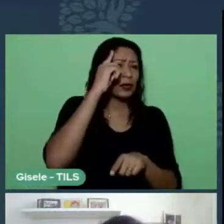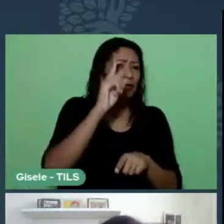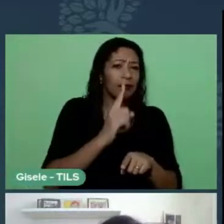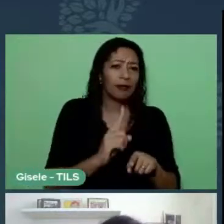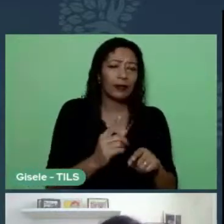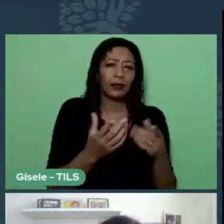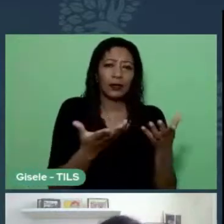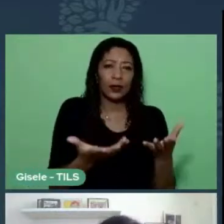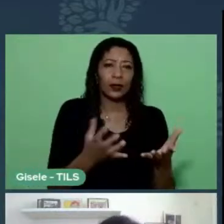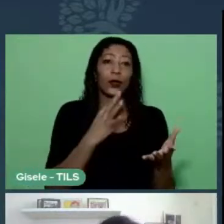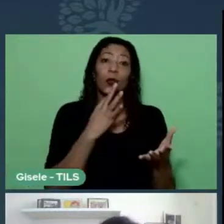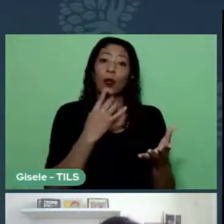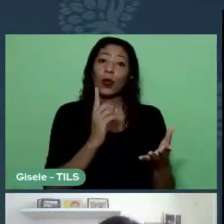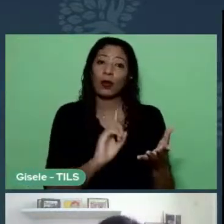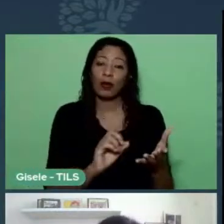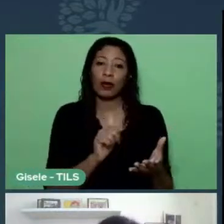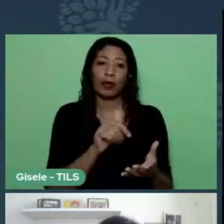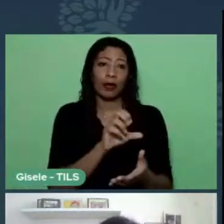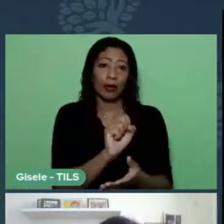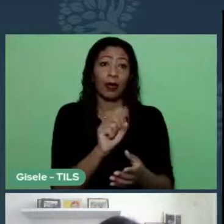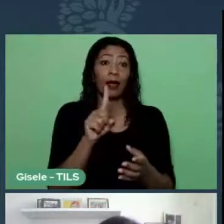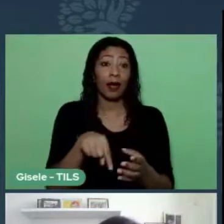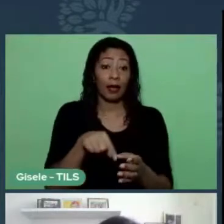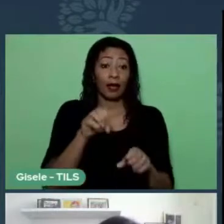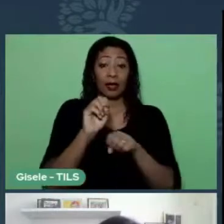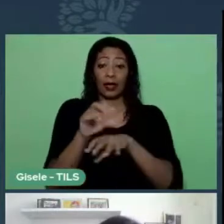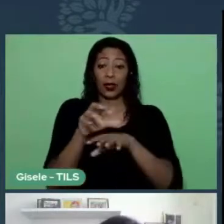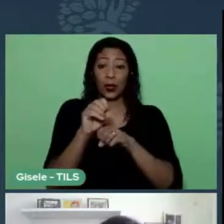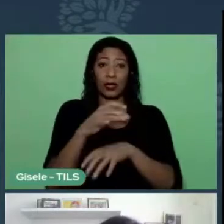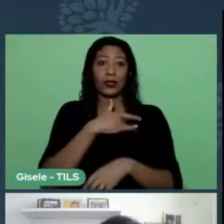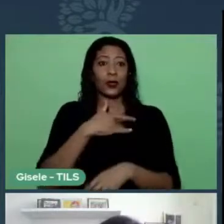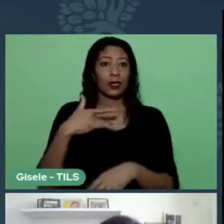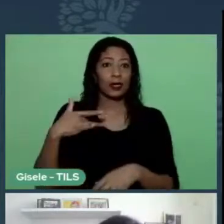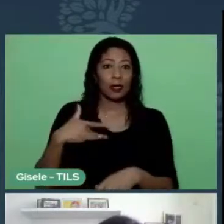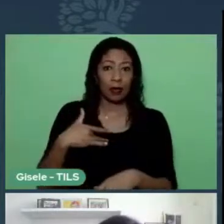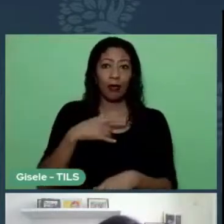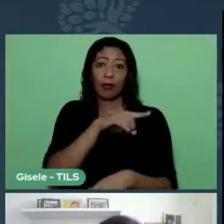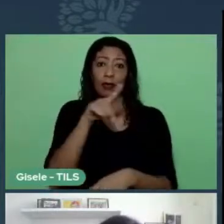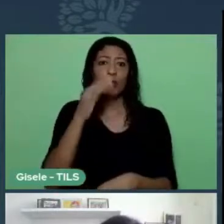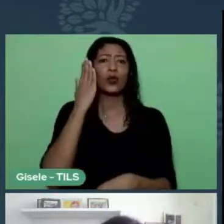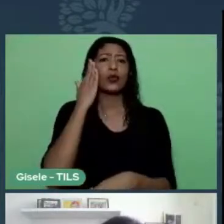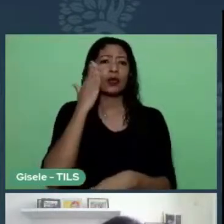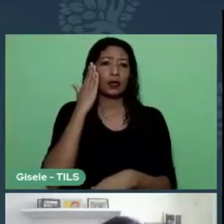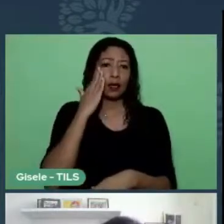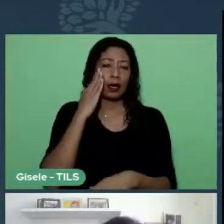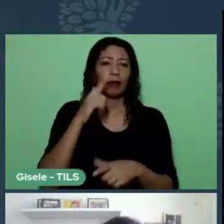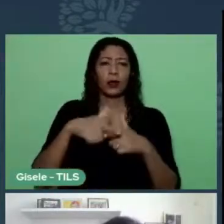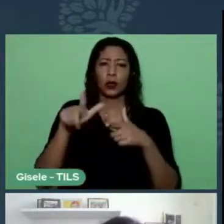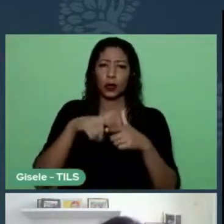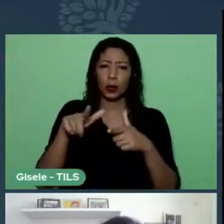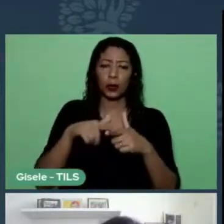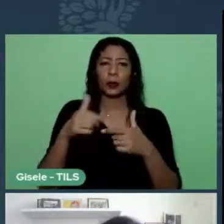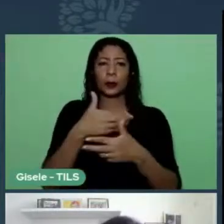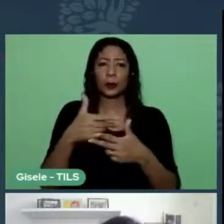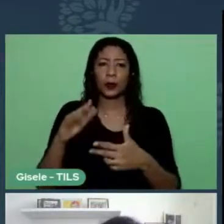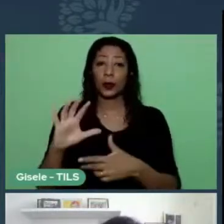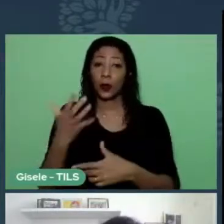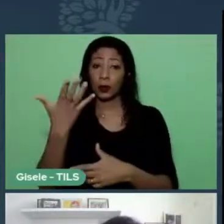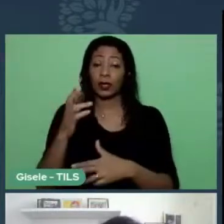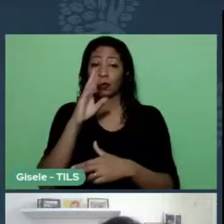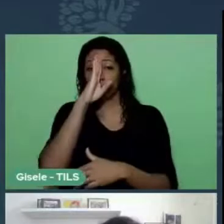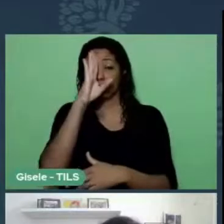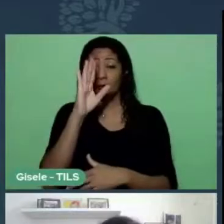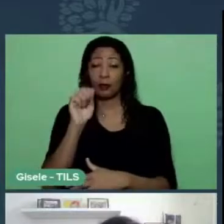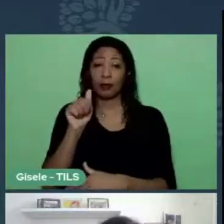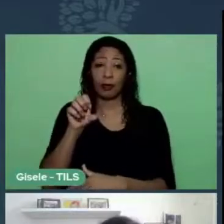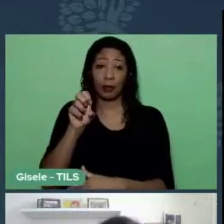a educação em saúde, que as pessoas possam ter noção dos problemas relacionados, sobretudo com a asma, que é uma doença extremamente prevalente. E eu